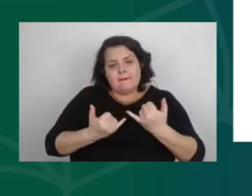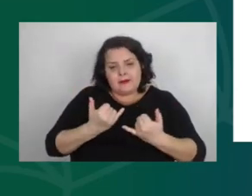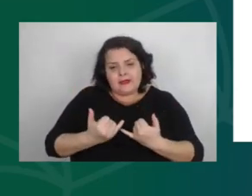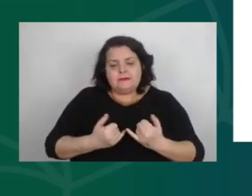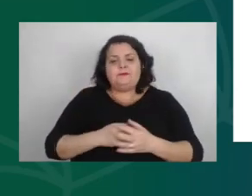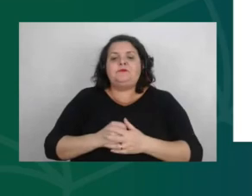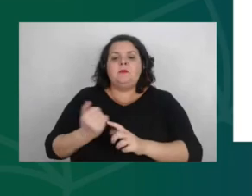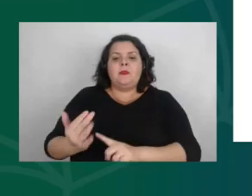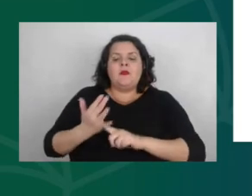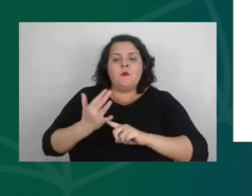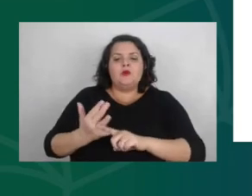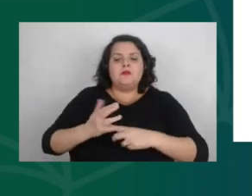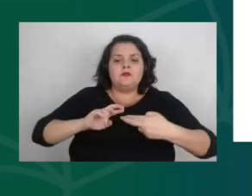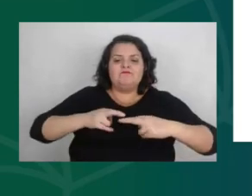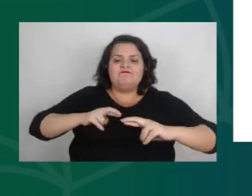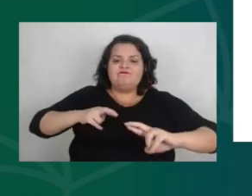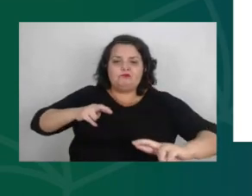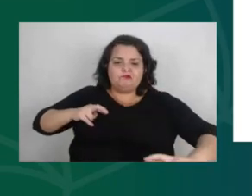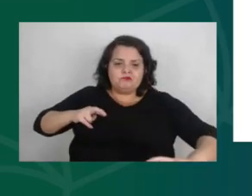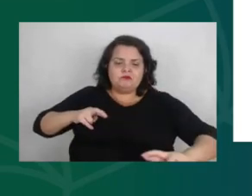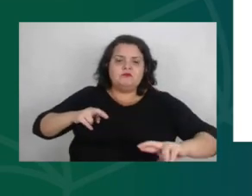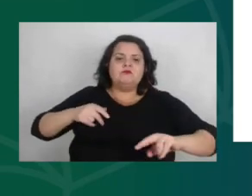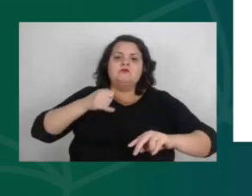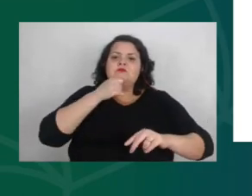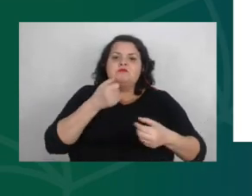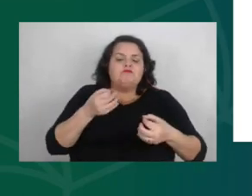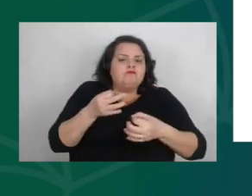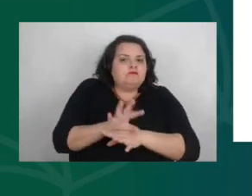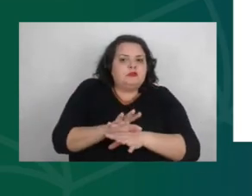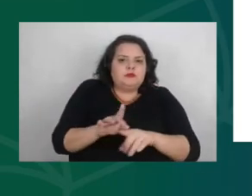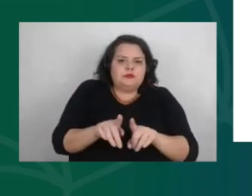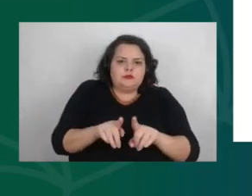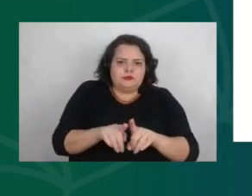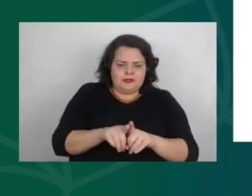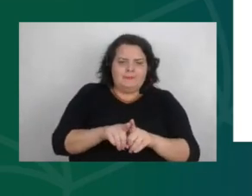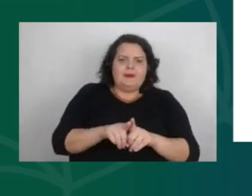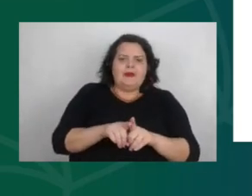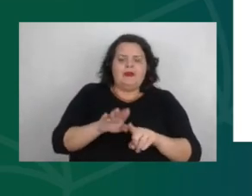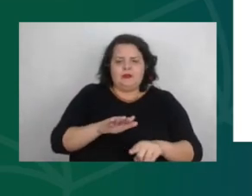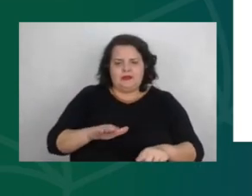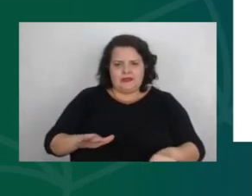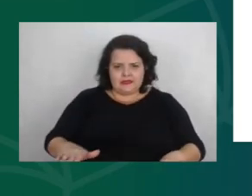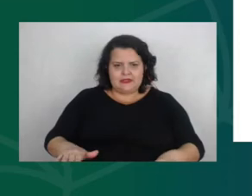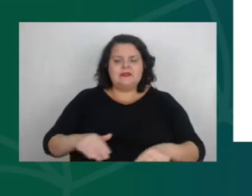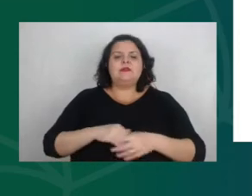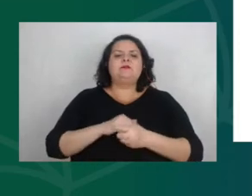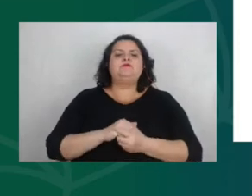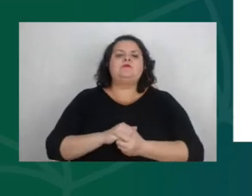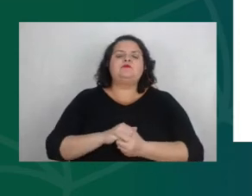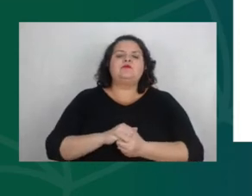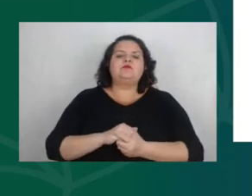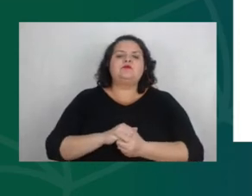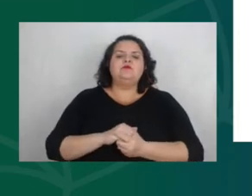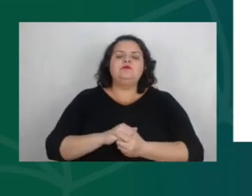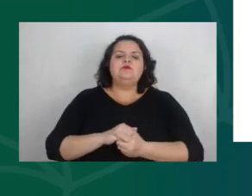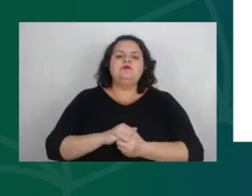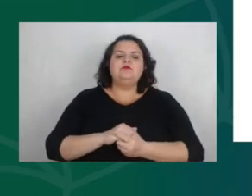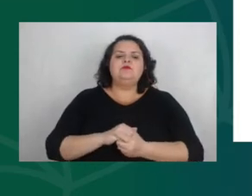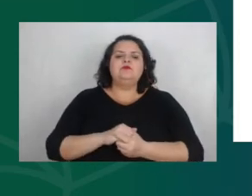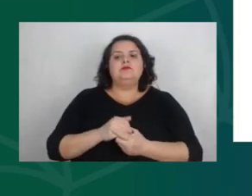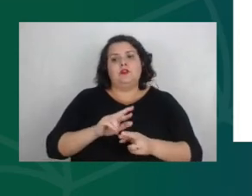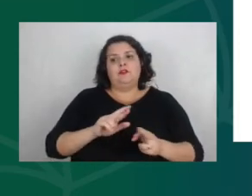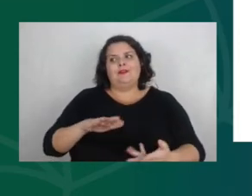DNA, talvez não estão totalmente de metabolização, né, de xenobióticos, talvez eles não estejam tão bem estabelecidos como nos